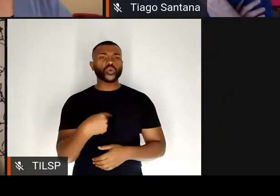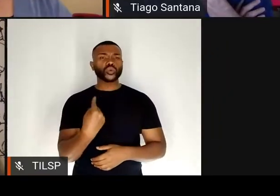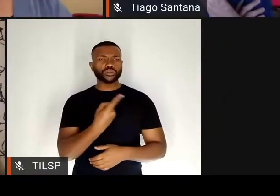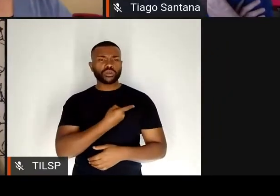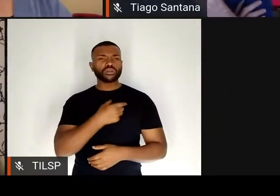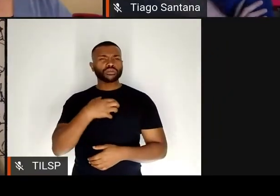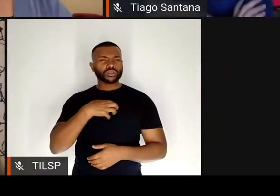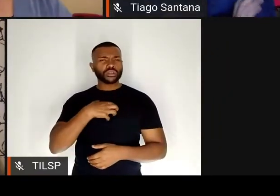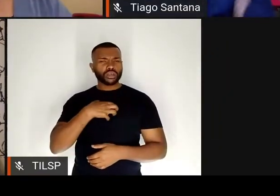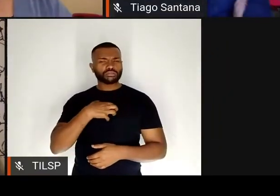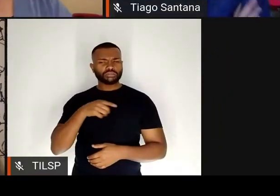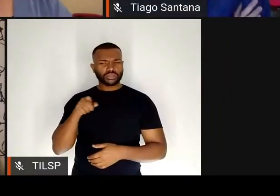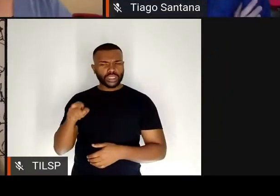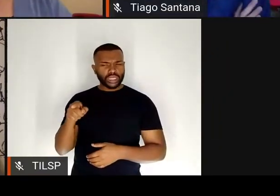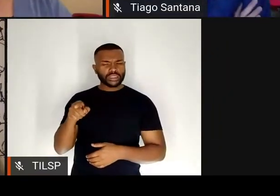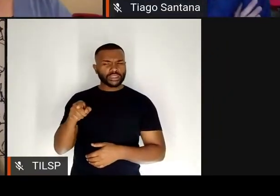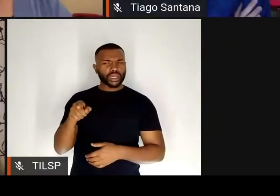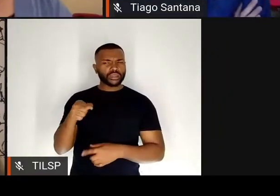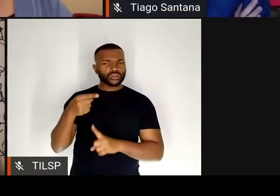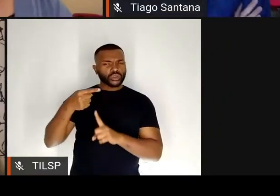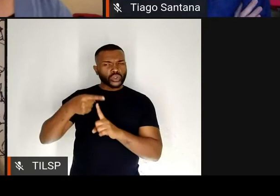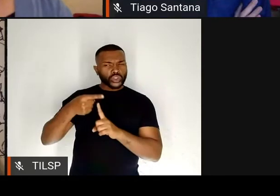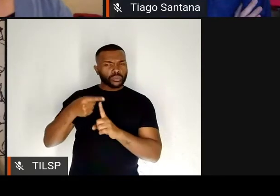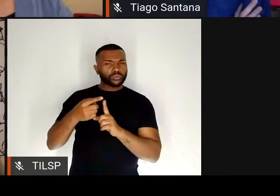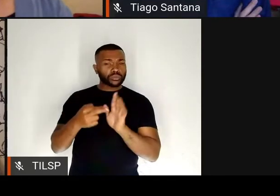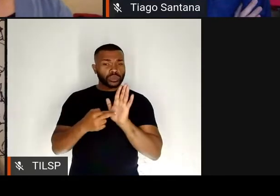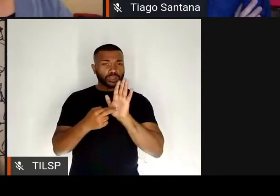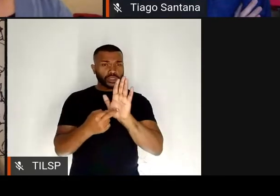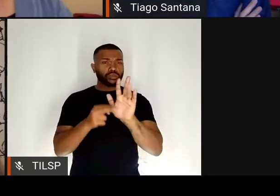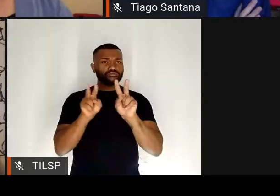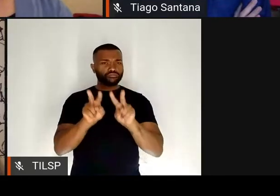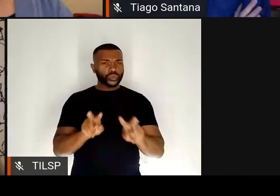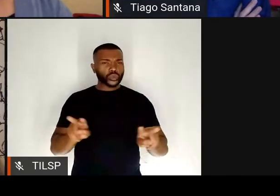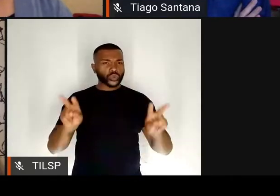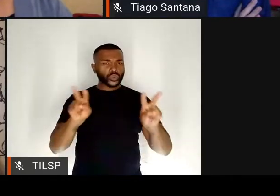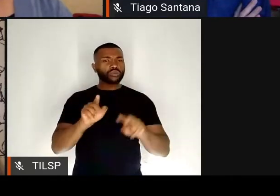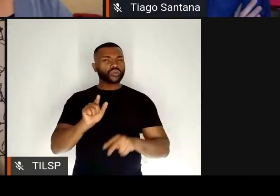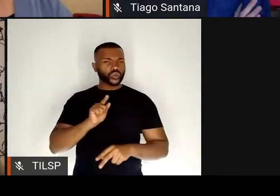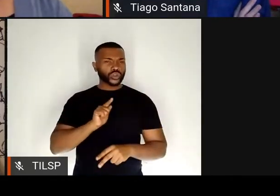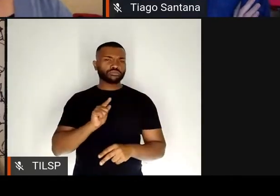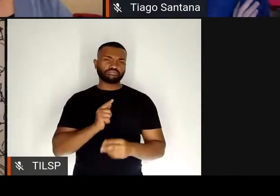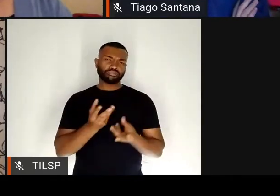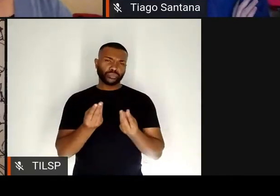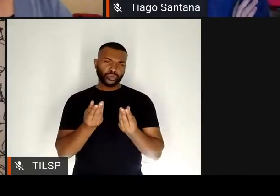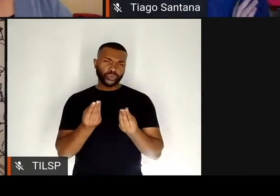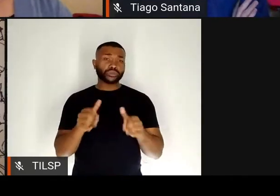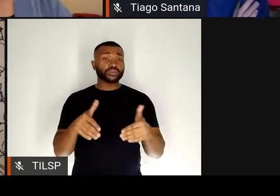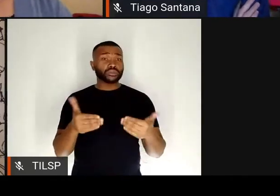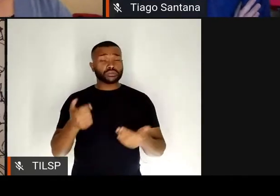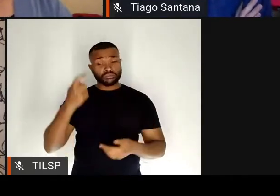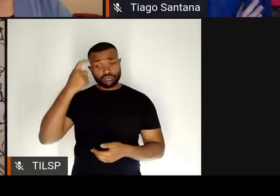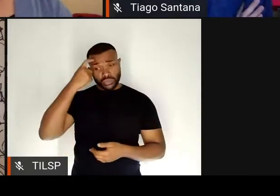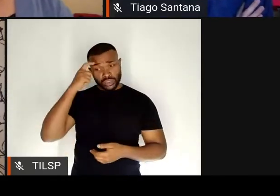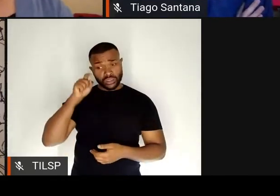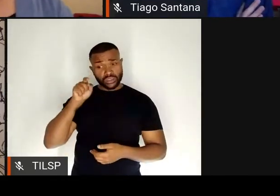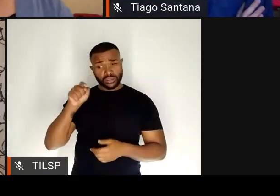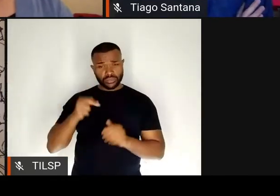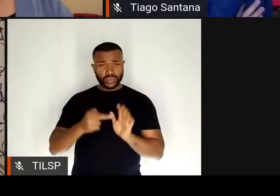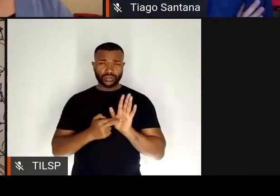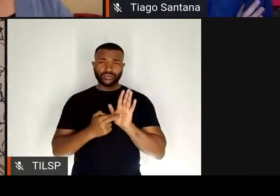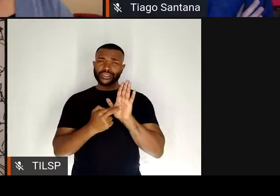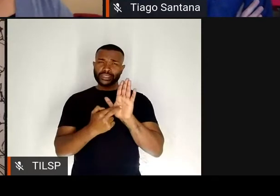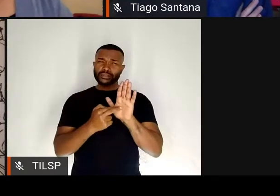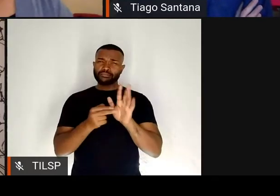representação visual era deliberado, né? Então, se a gente pensa nesse tipo de representação, a gente fica claro